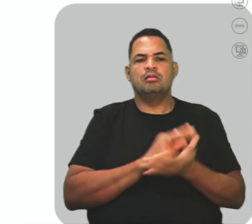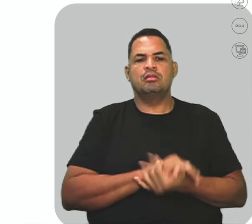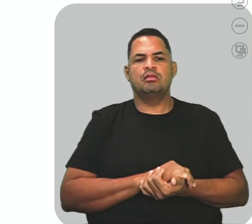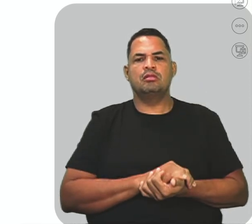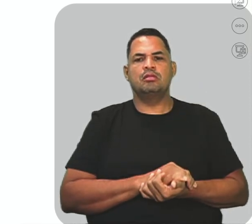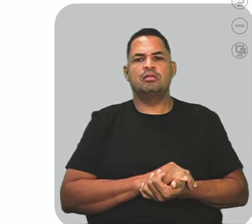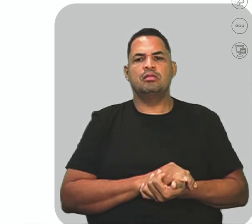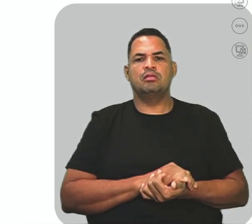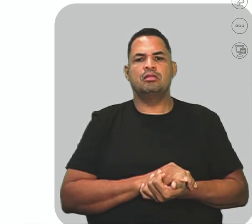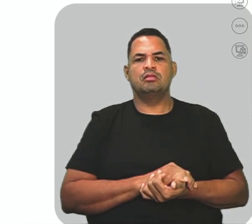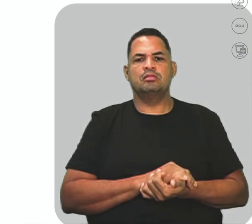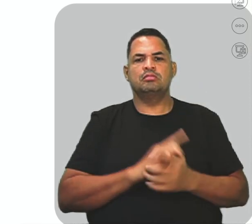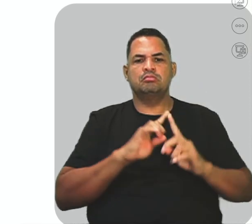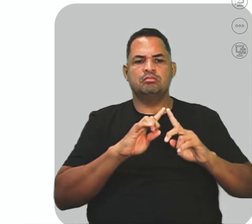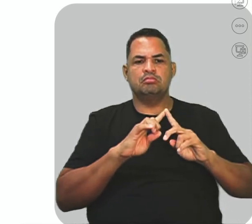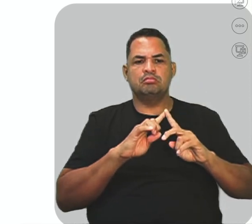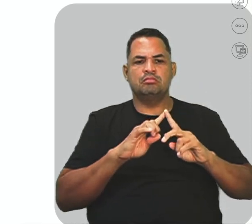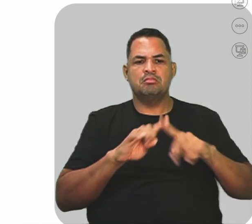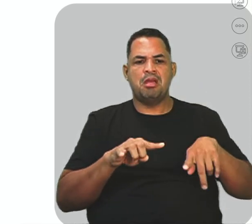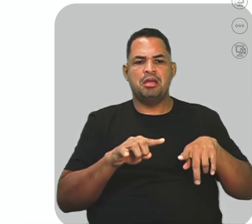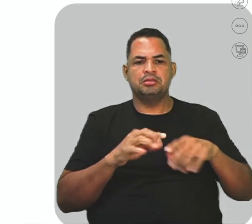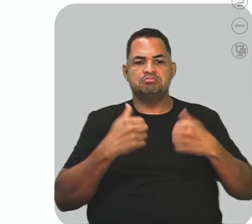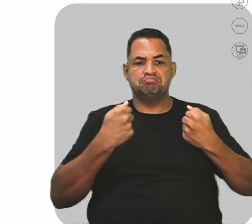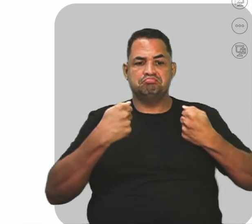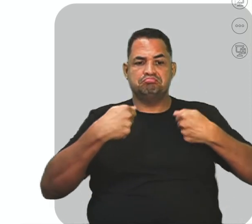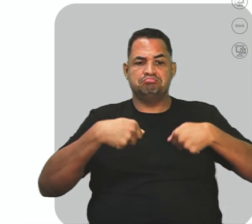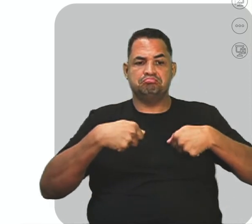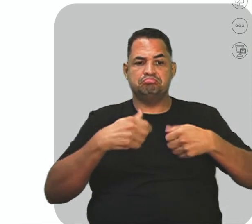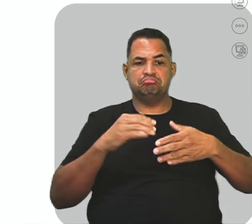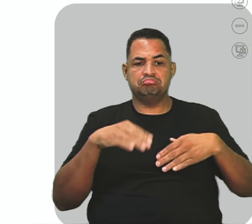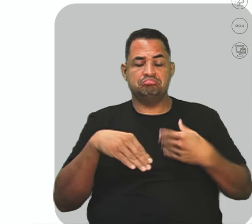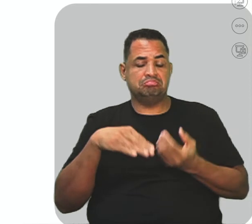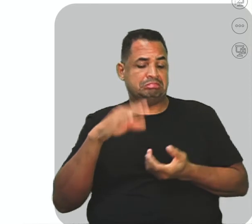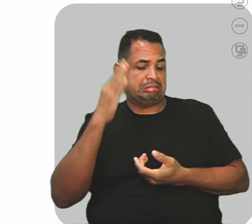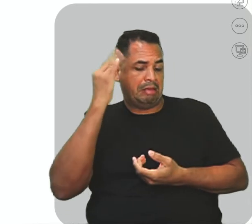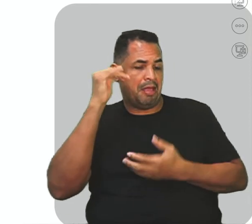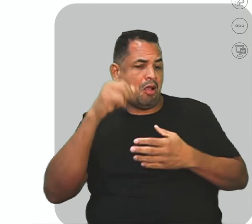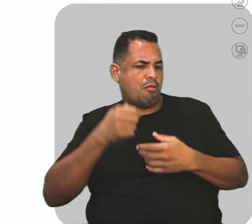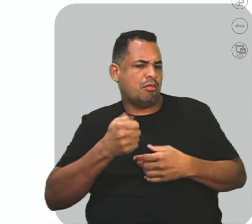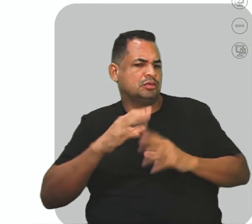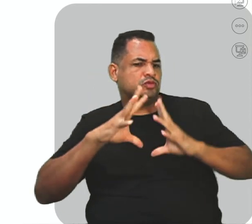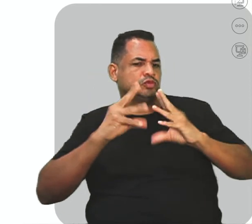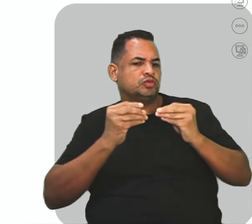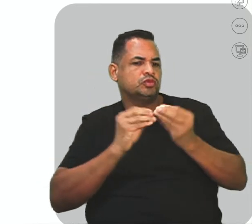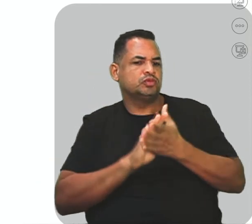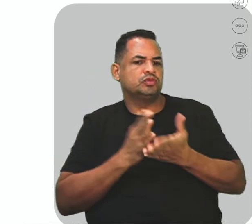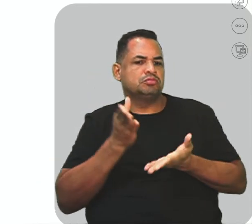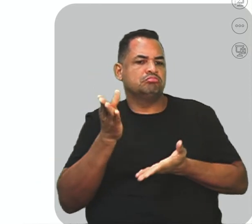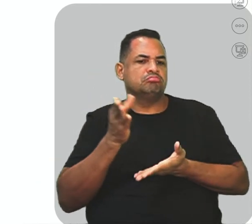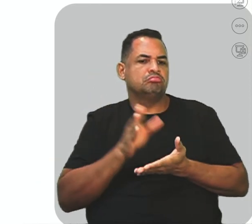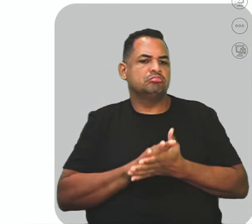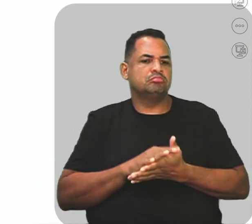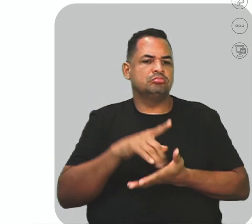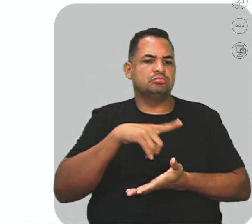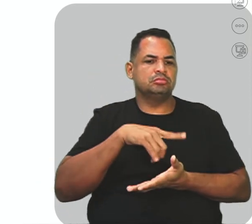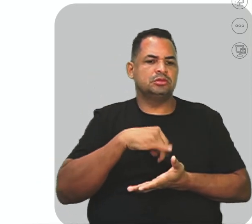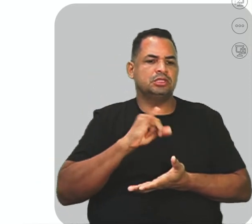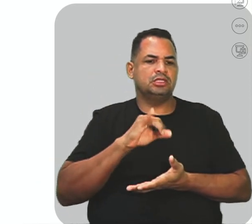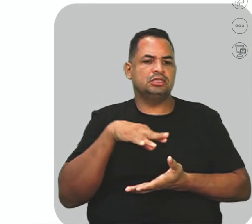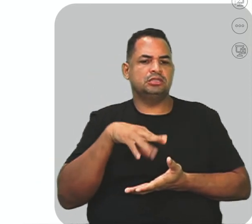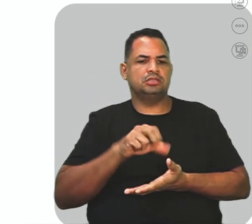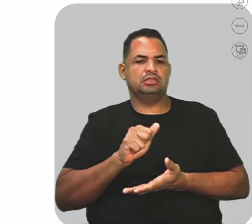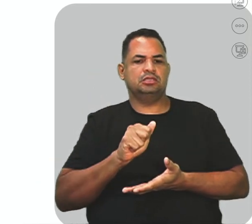oração. Mais poderosos. Já se sabia quase tudo sobre eles, mas agora surge a